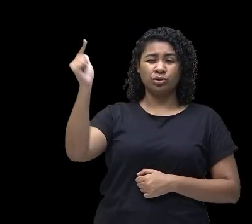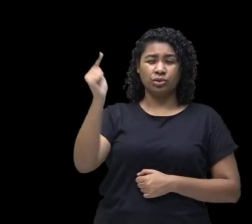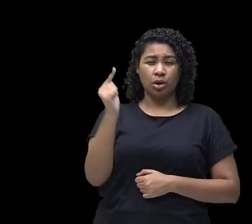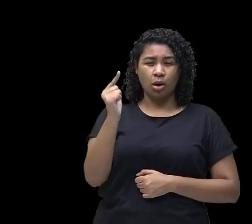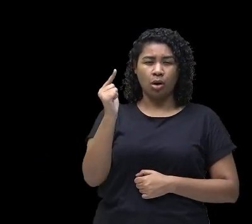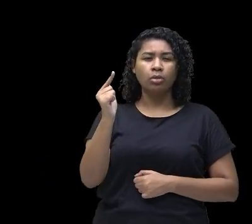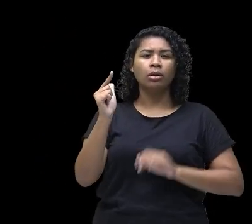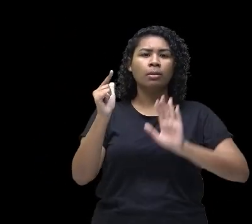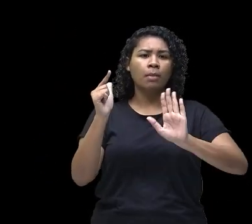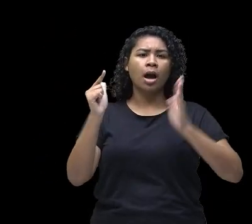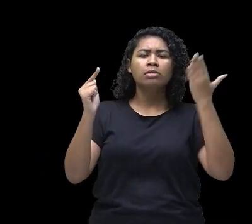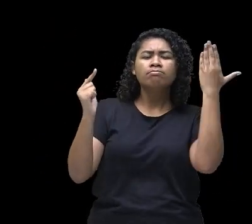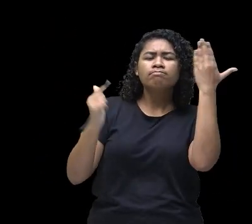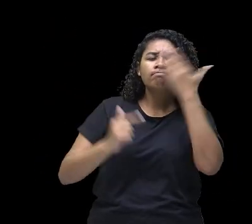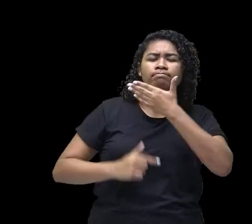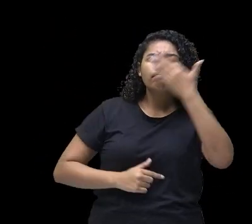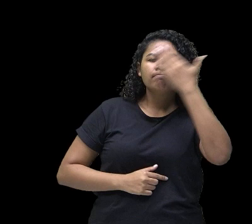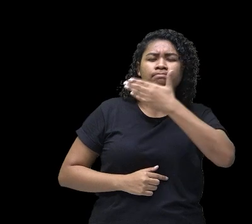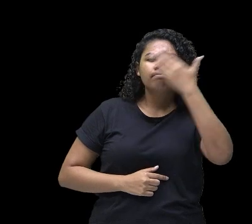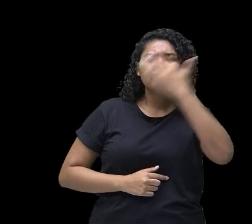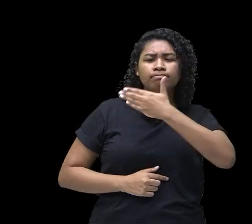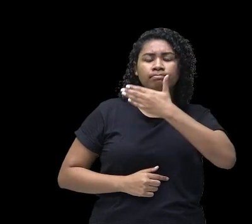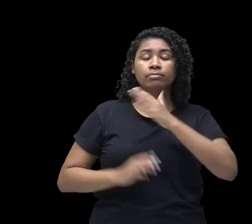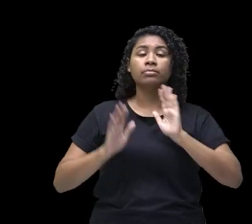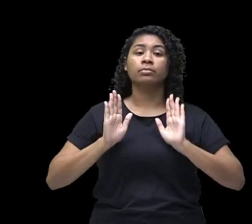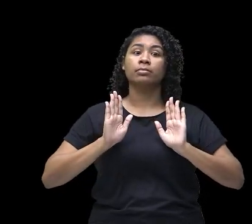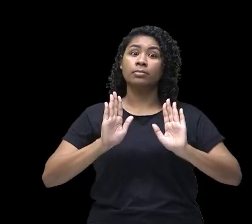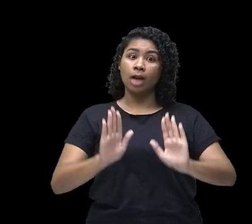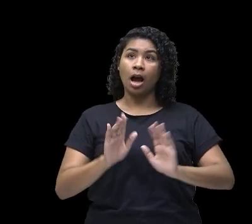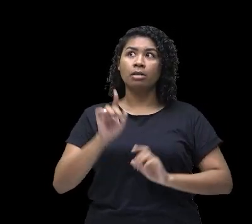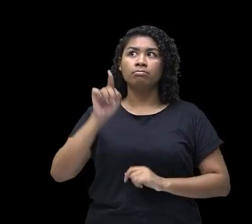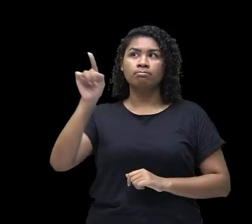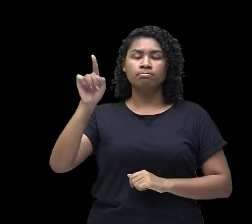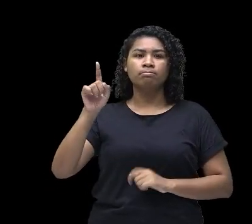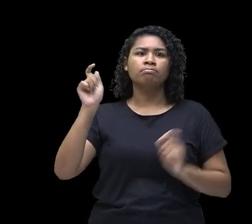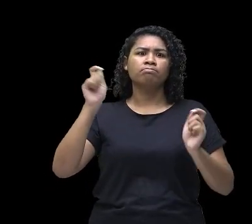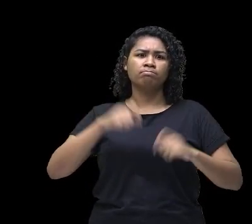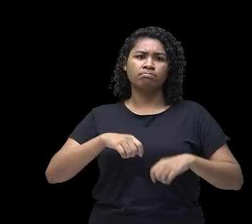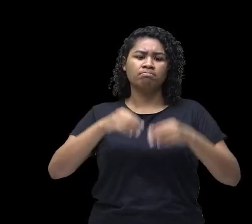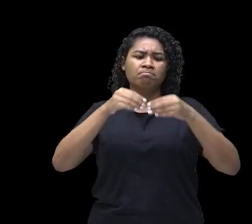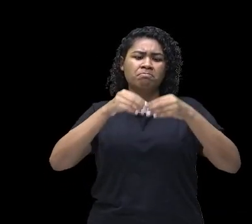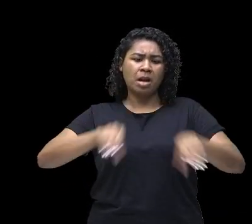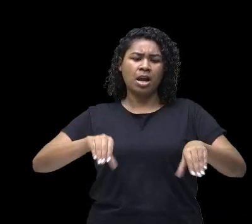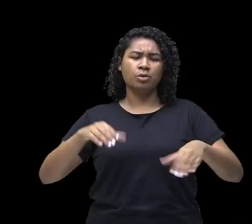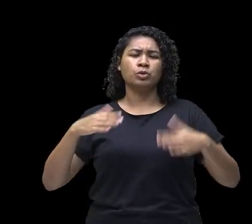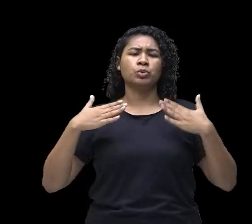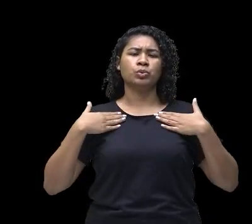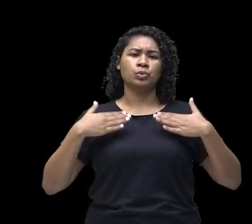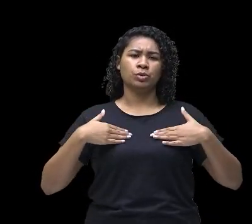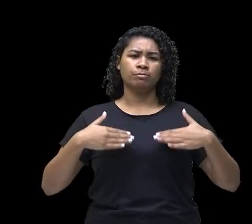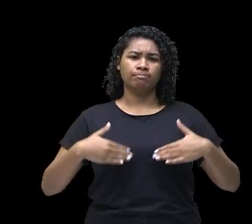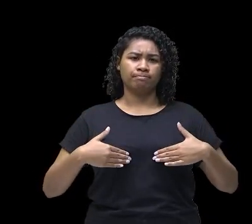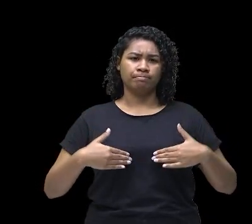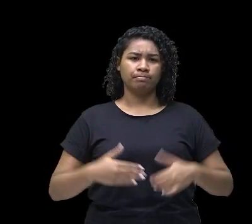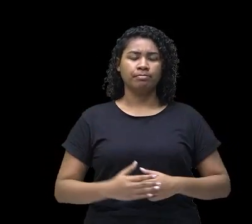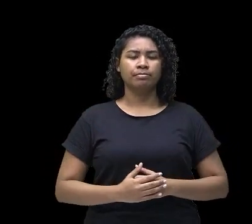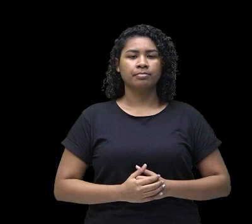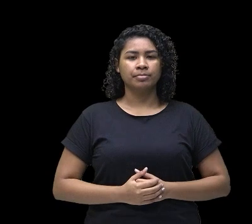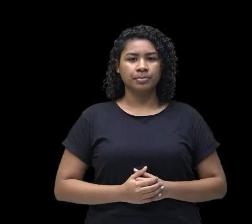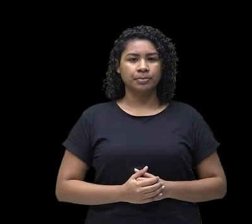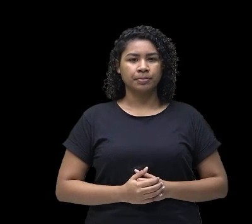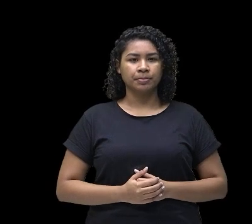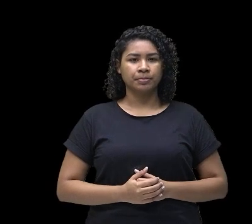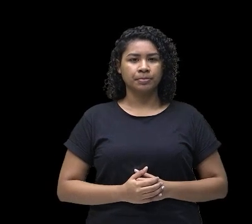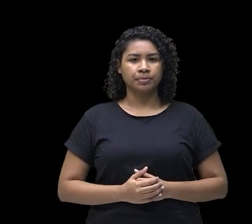não conseguimos ver. Porém, ela faz muito mal para o nosso corpo. Essa